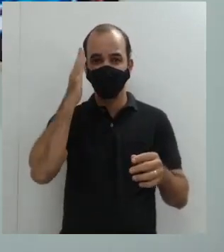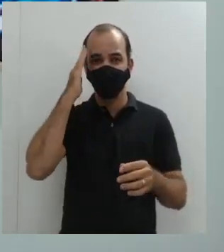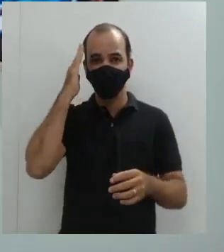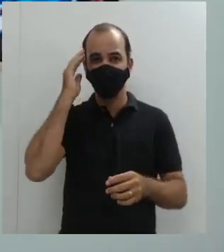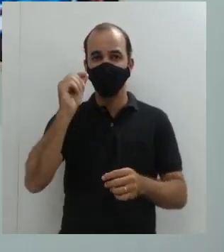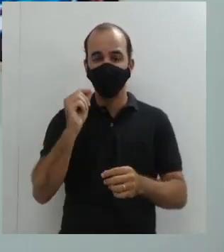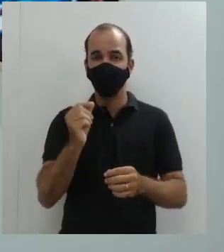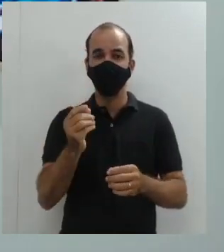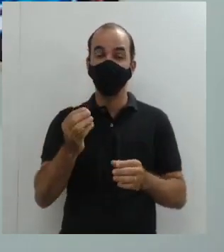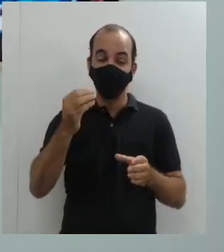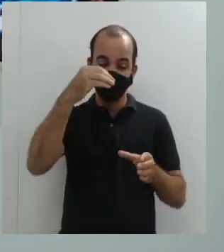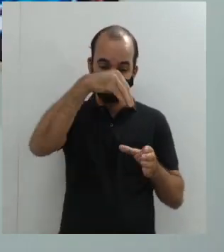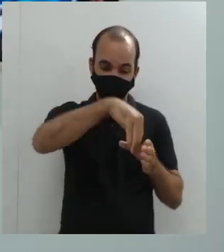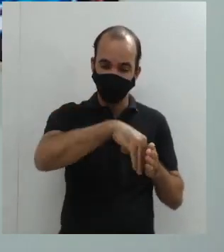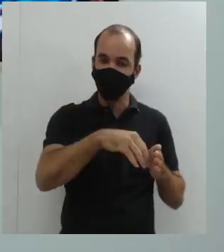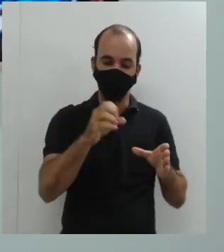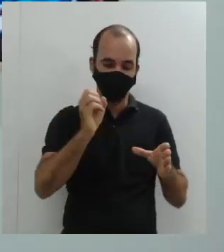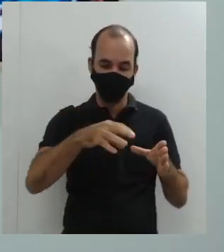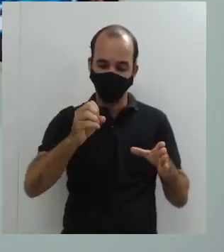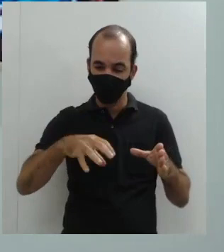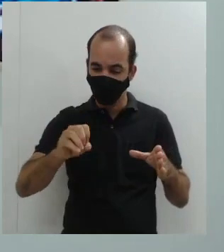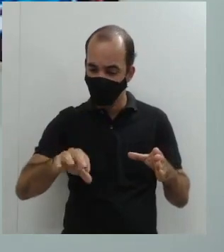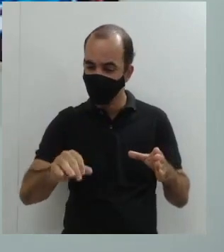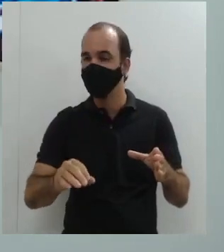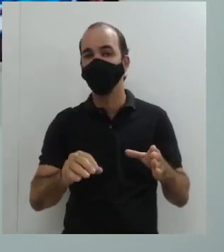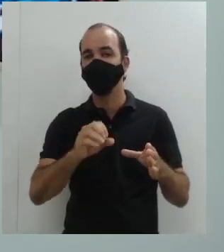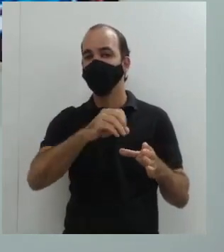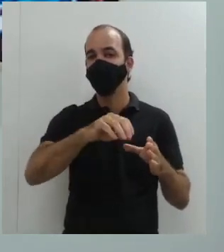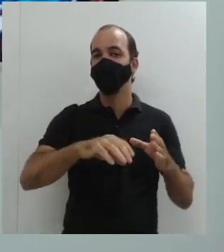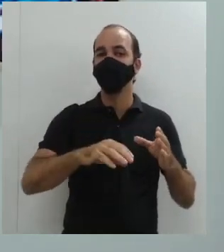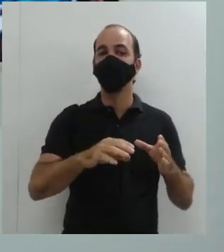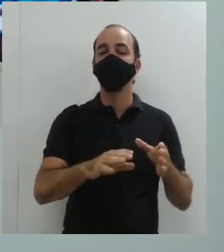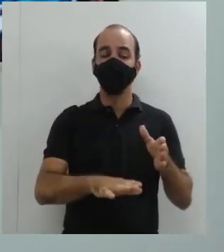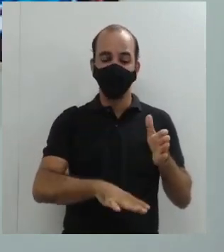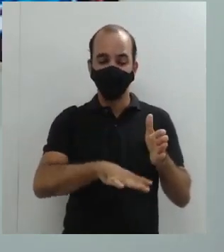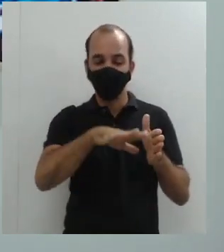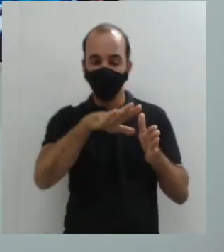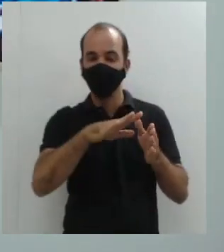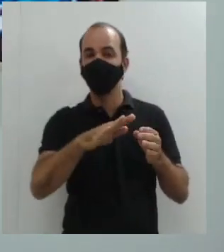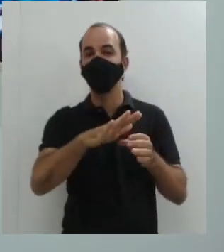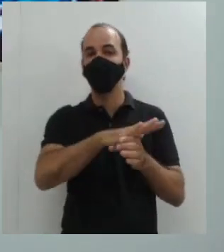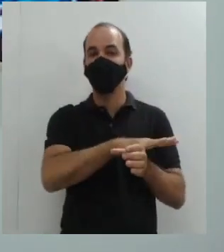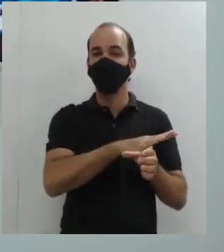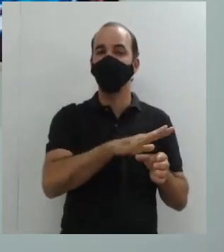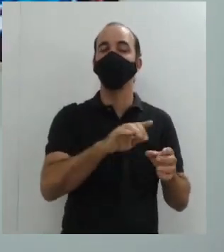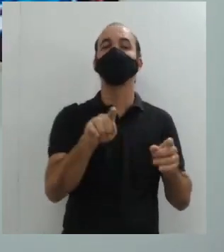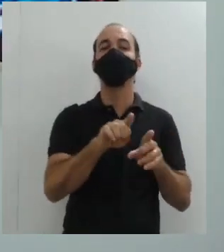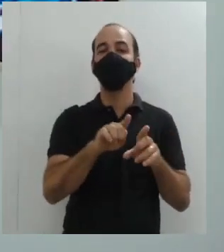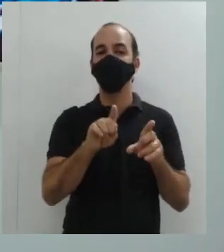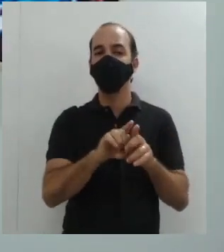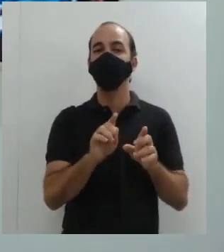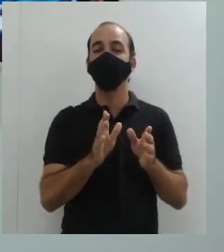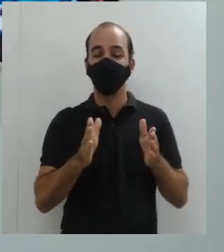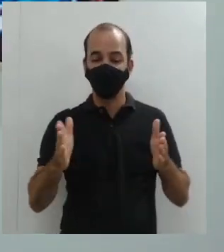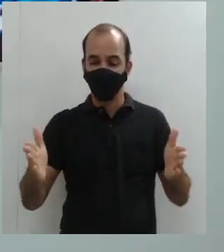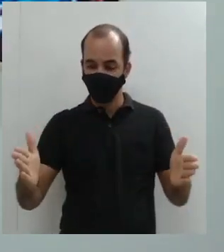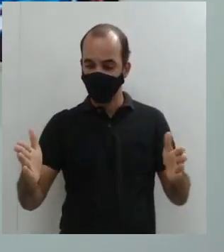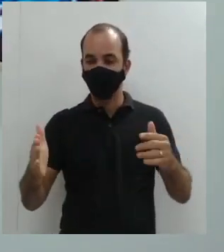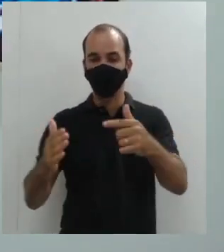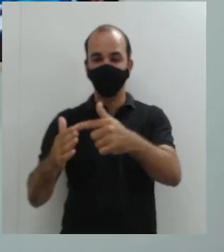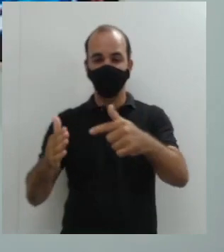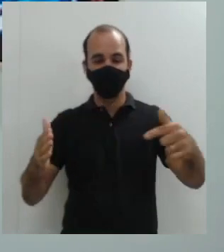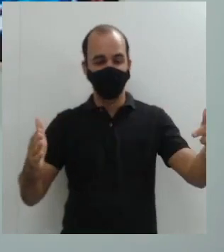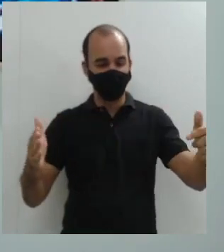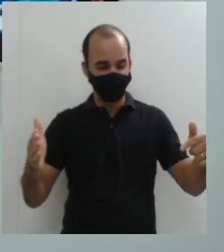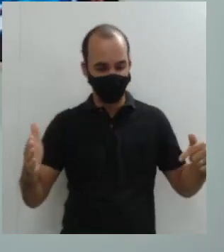de armazenamento interno dessa figura. Ora, a gente precisa entender a área da superfície da figura